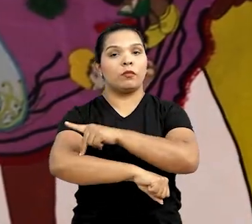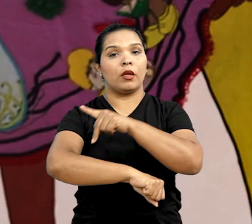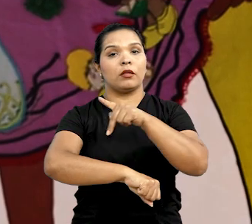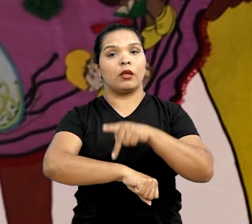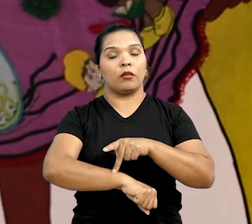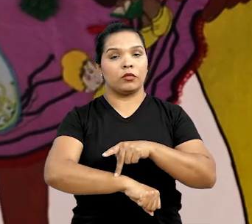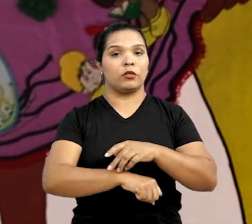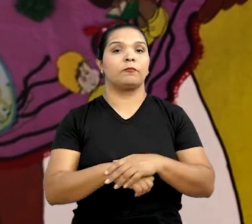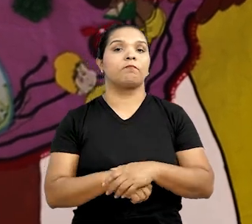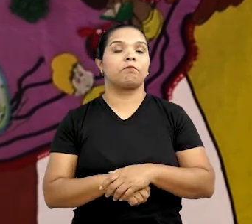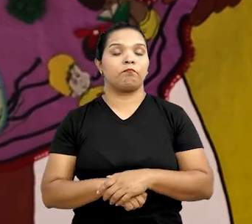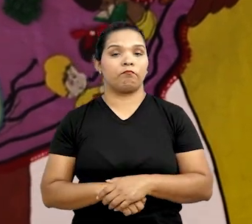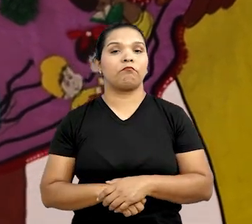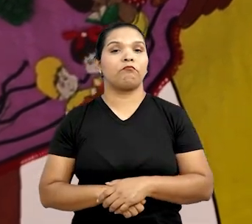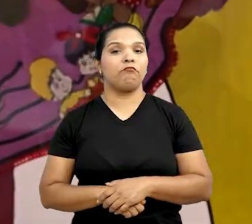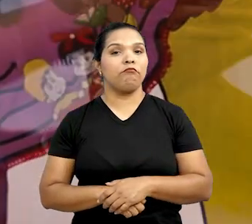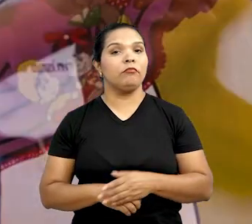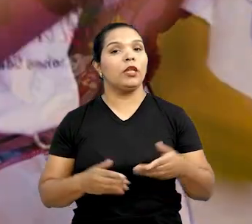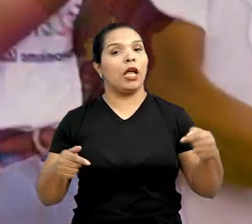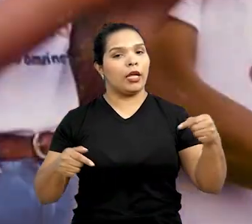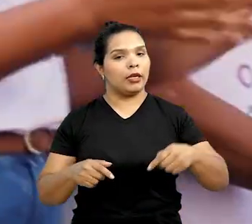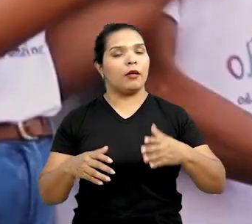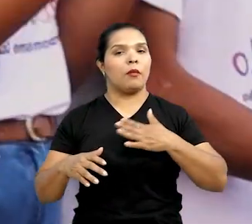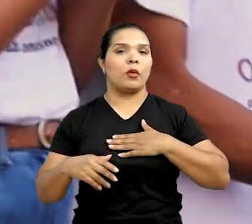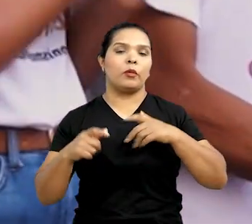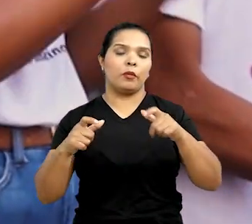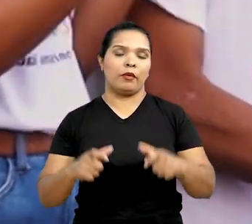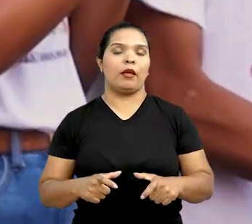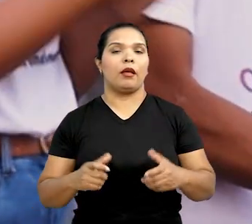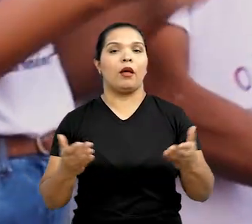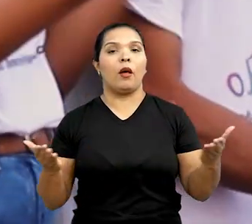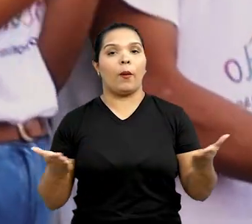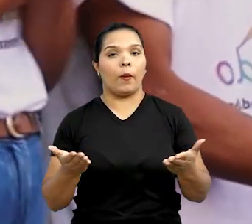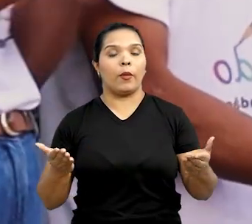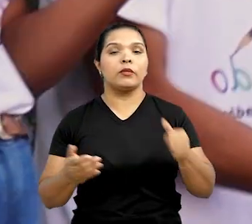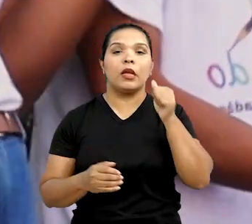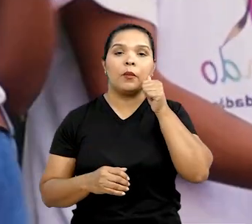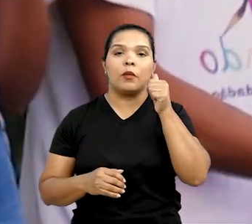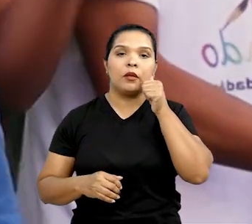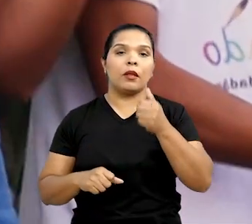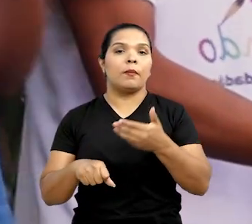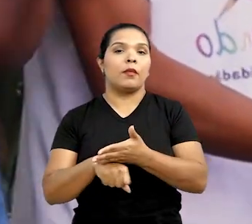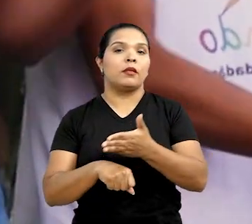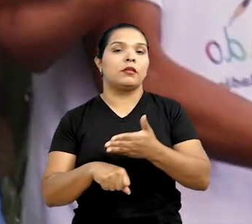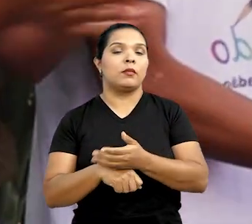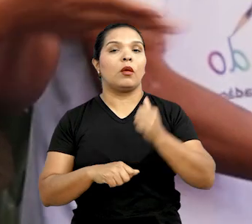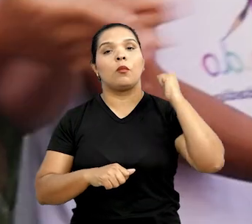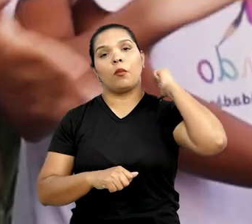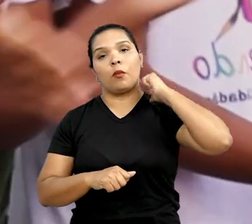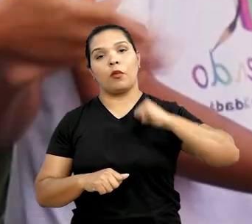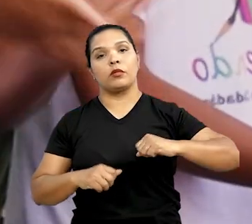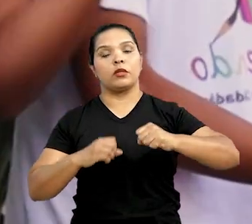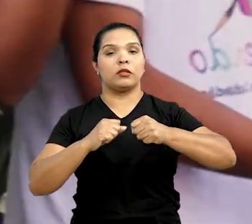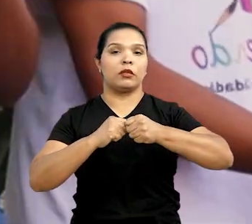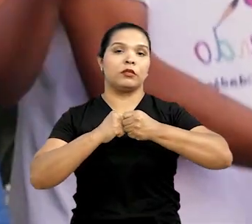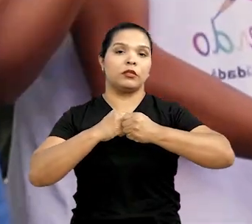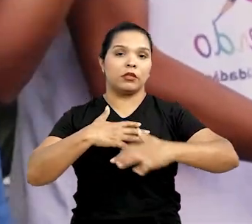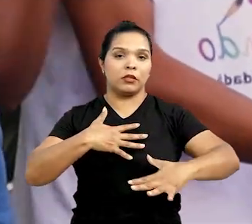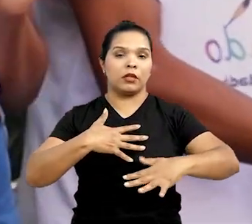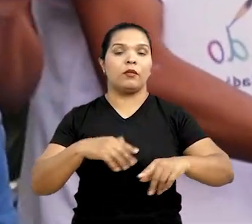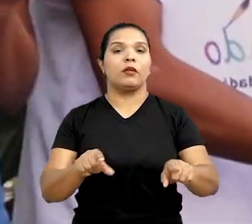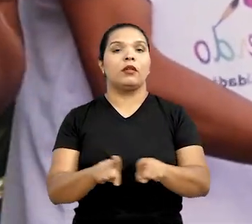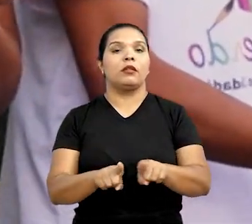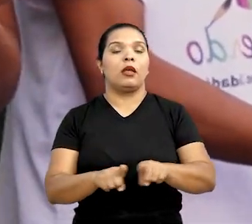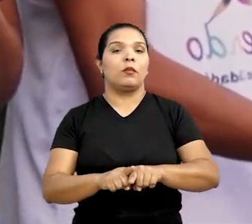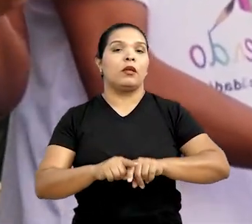aí, quando eu me encontro nesse espaço, eu falo, é aqui que é o meu lugar. Claiane hoje participa do Tecelendo como bolsista de extensão